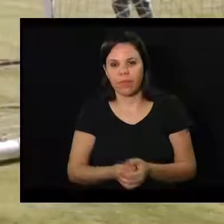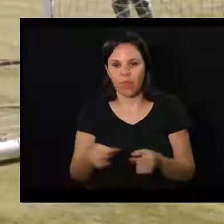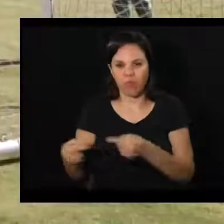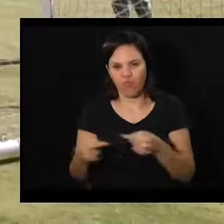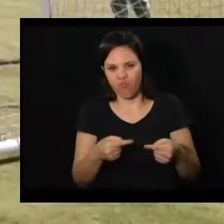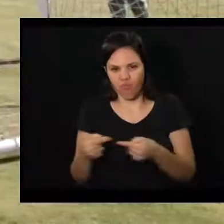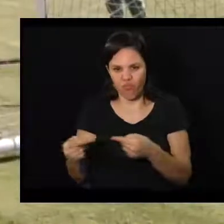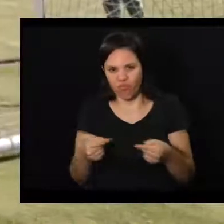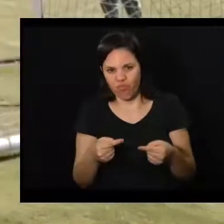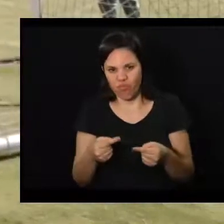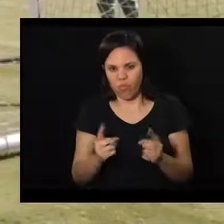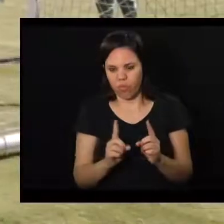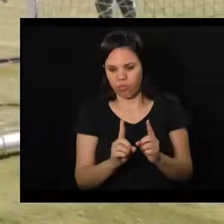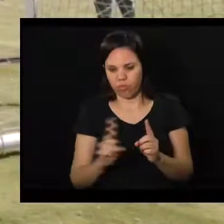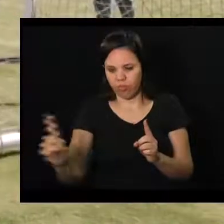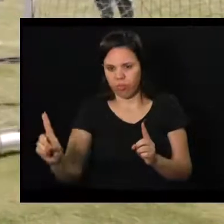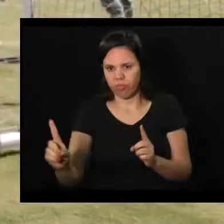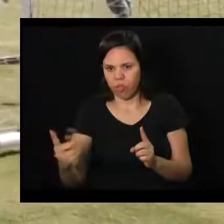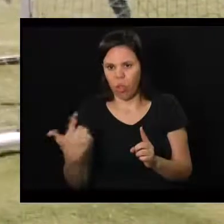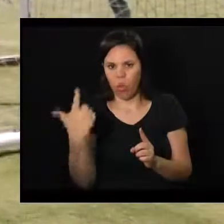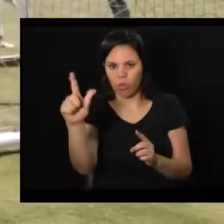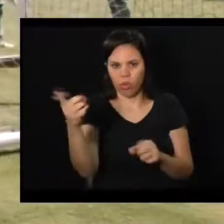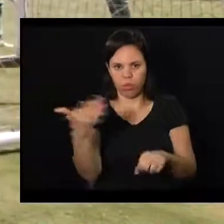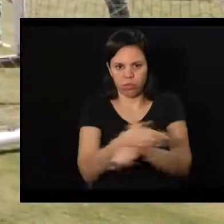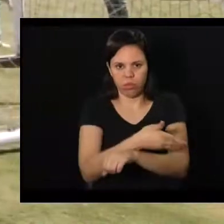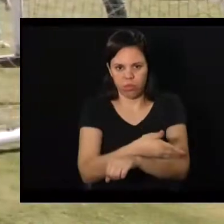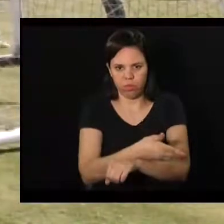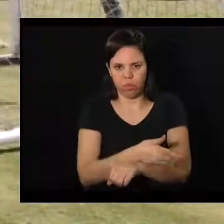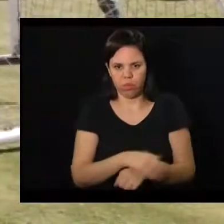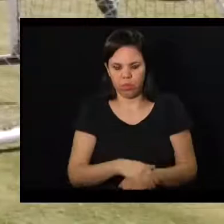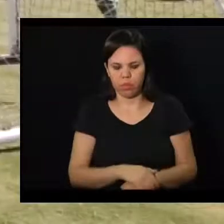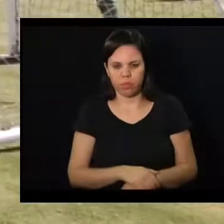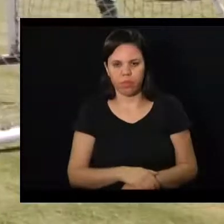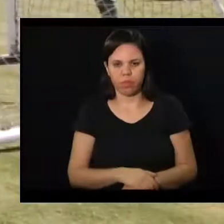de David Souza e a entrada de Vitor Feijão.